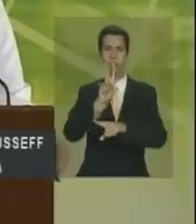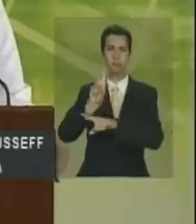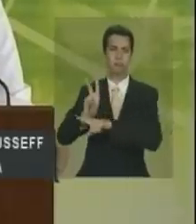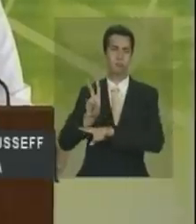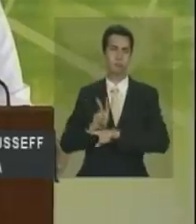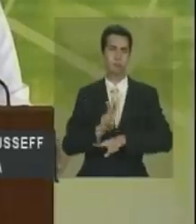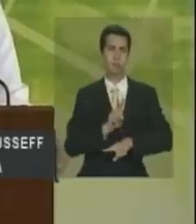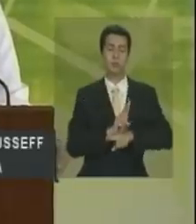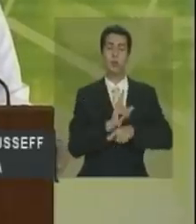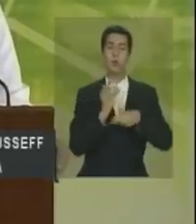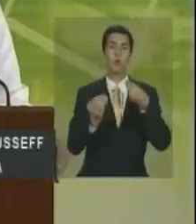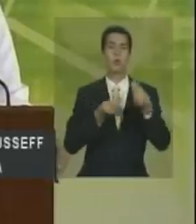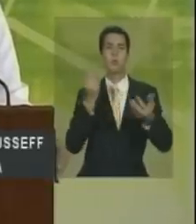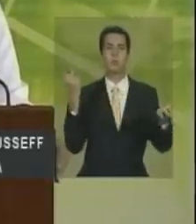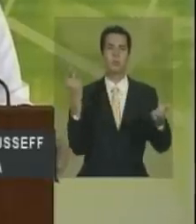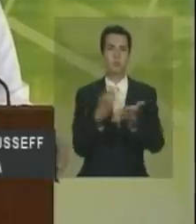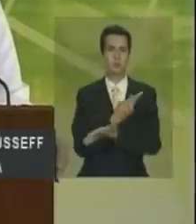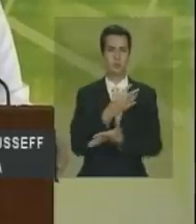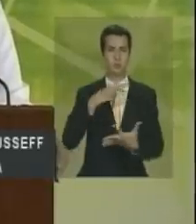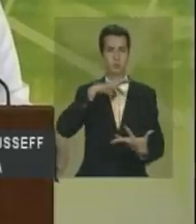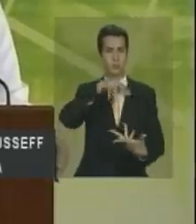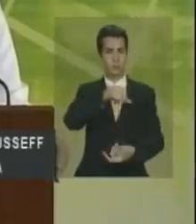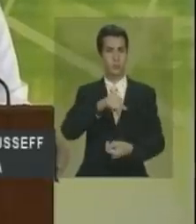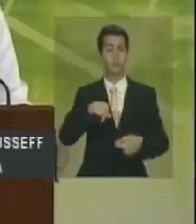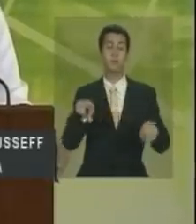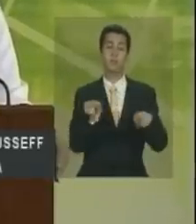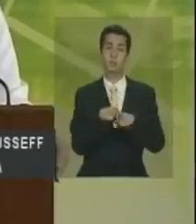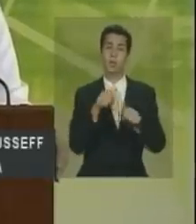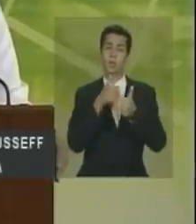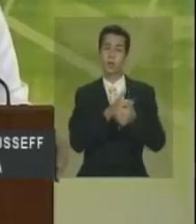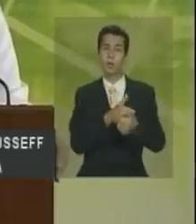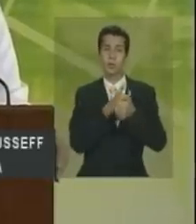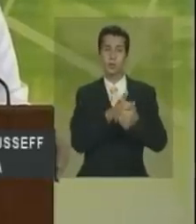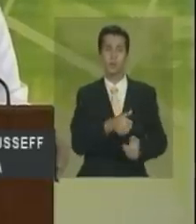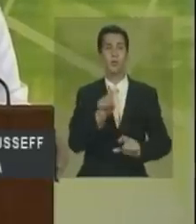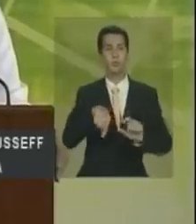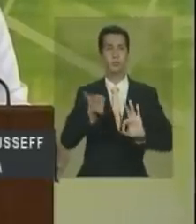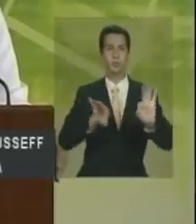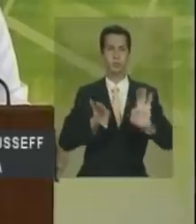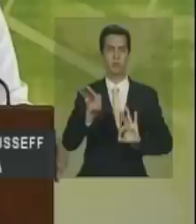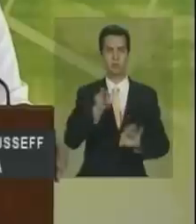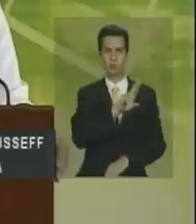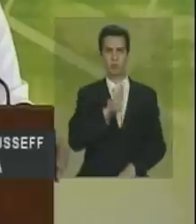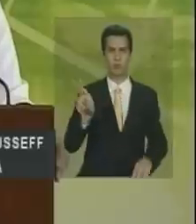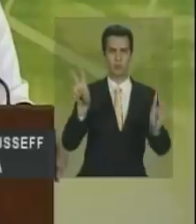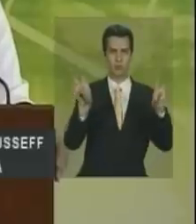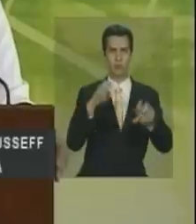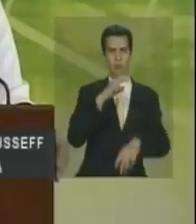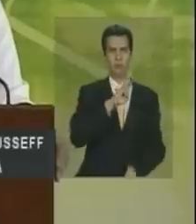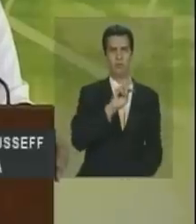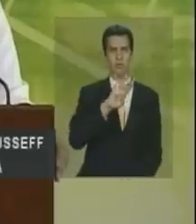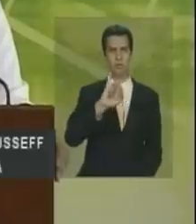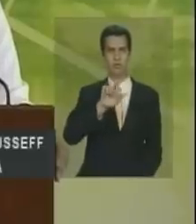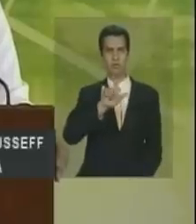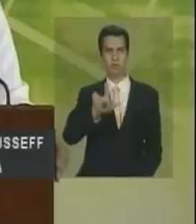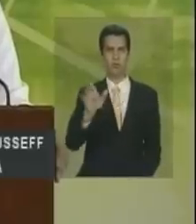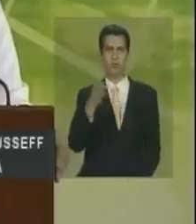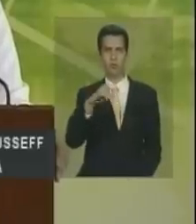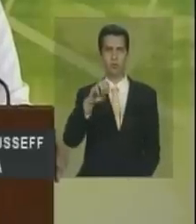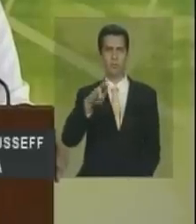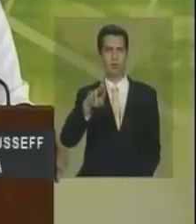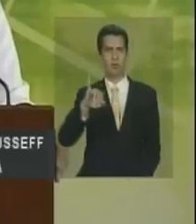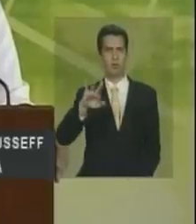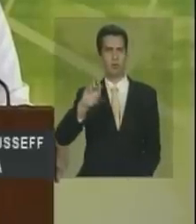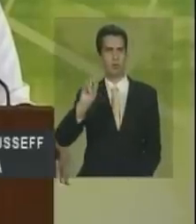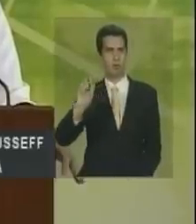da conjuntura e num aprimoramento sistemático também do Plano Brasil Maior. Porque a economia é